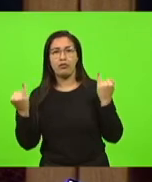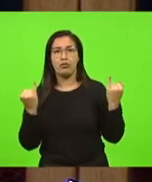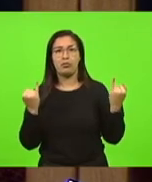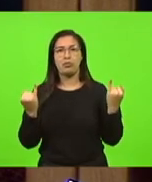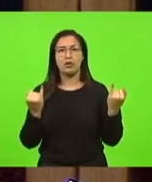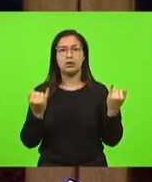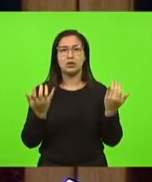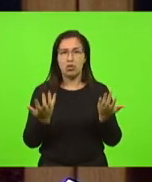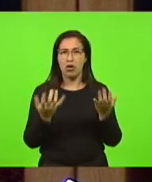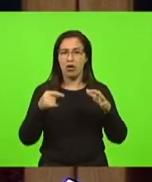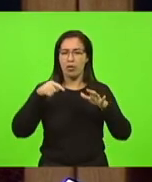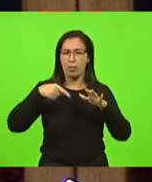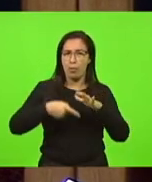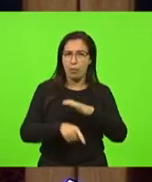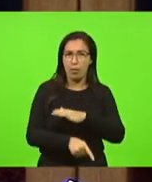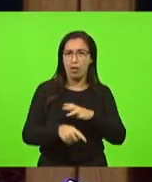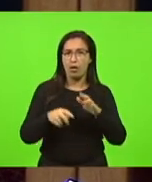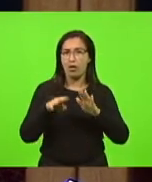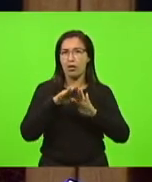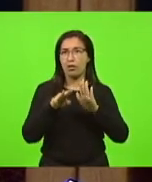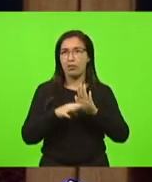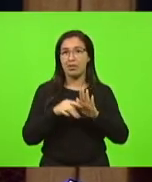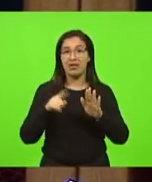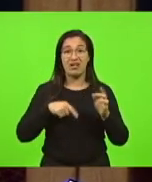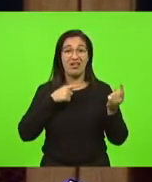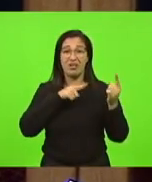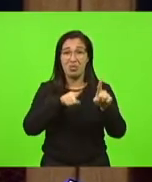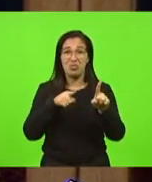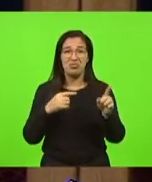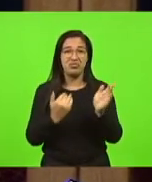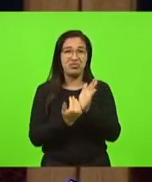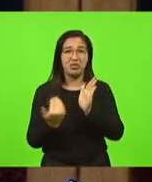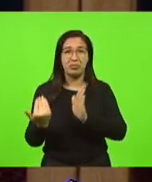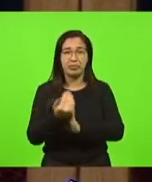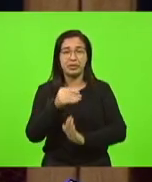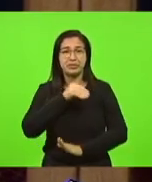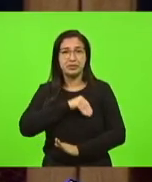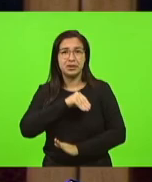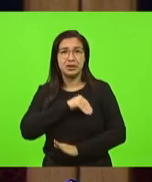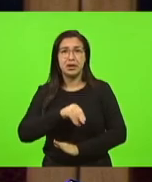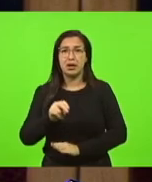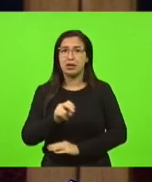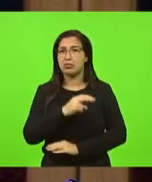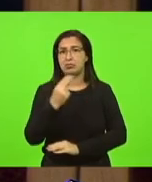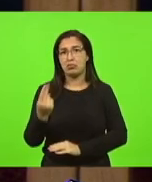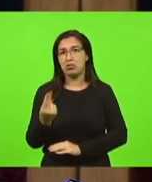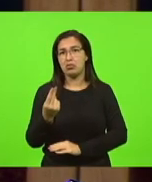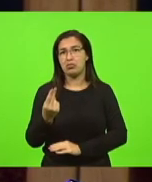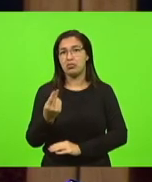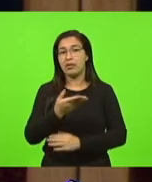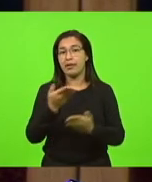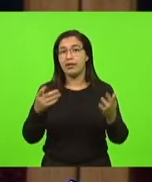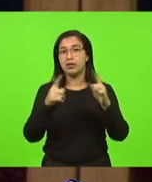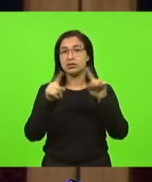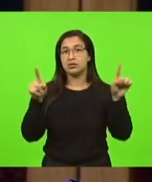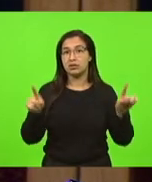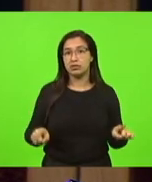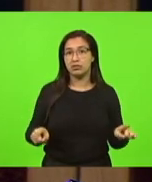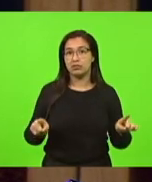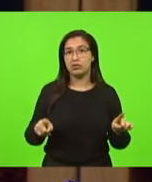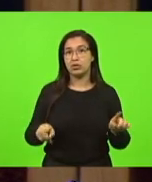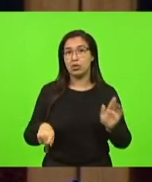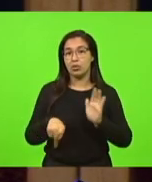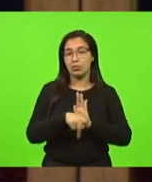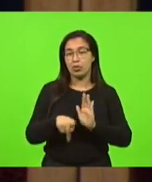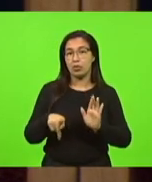se aprofundar na matéria, é porque a gente é contra aumento, é contra o que os servidores, seja do sistema